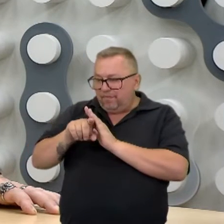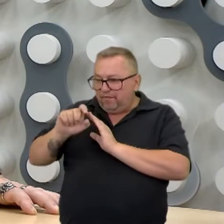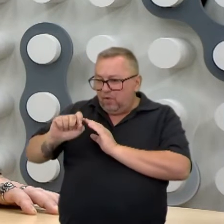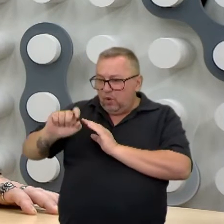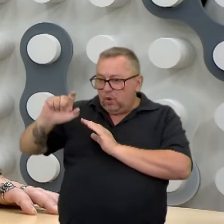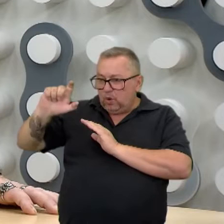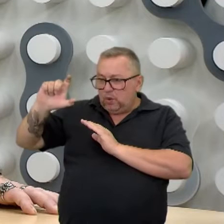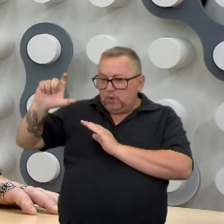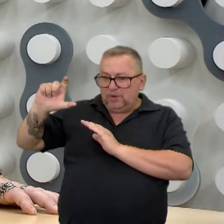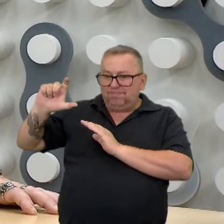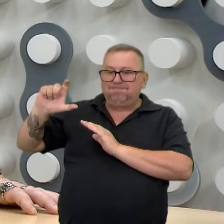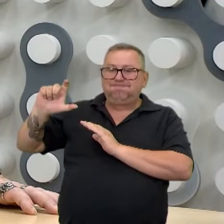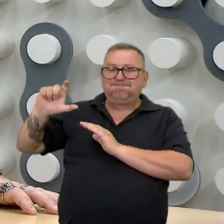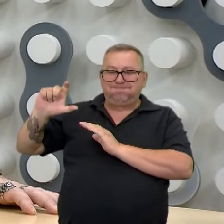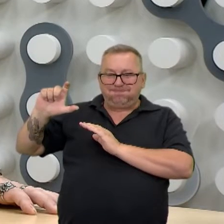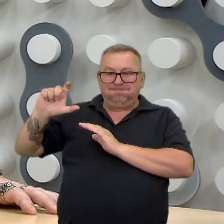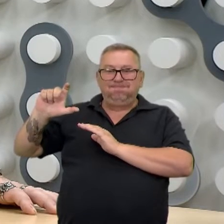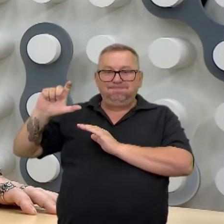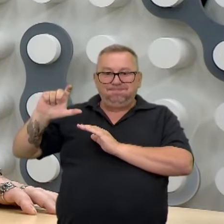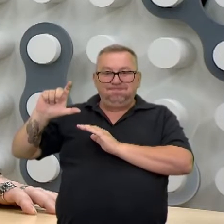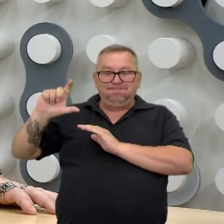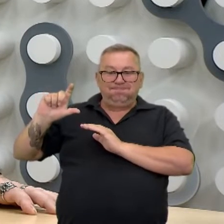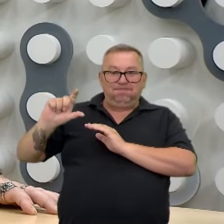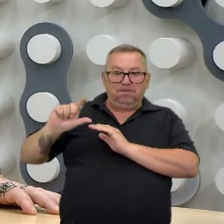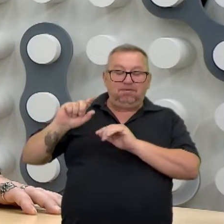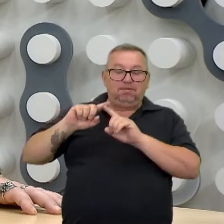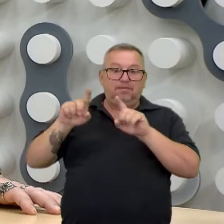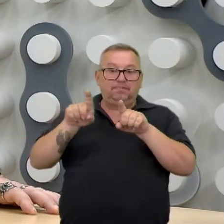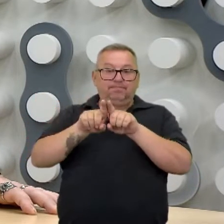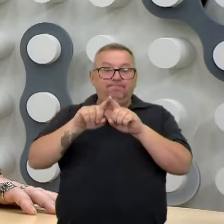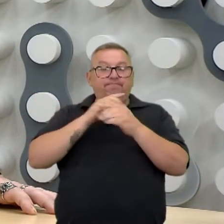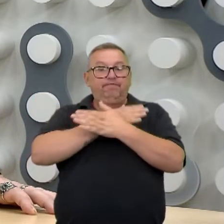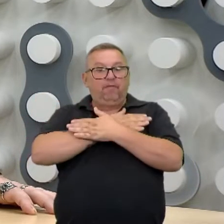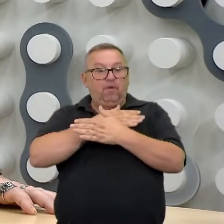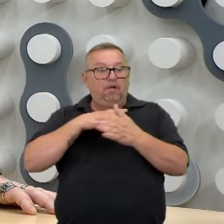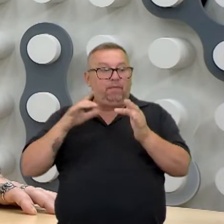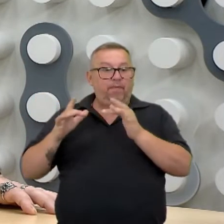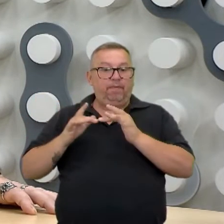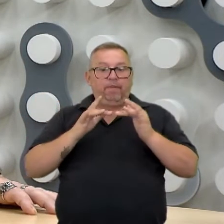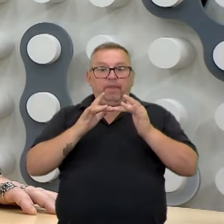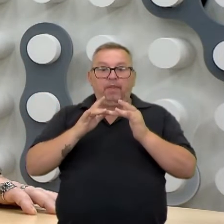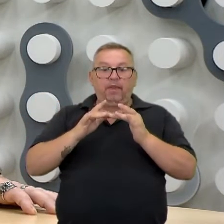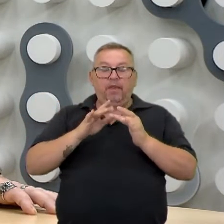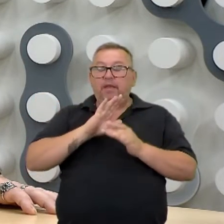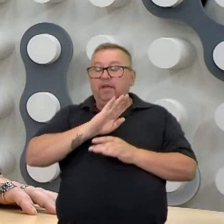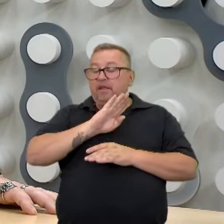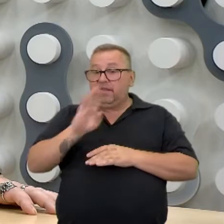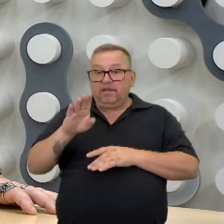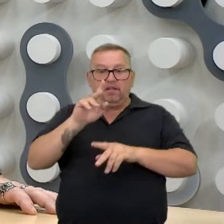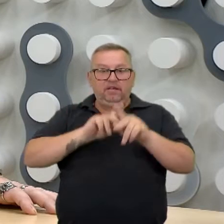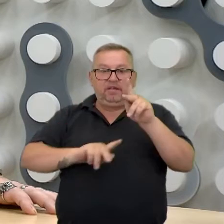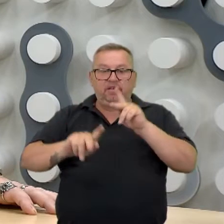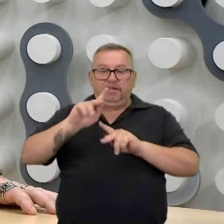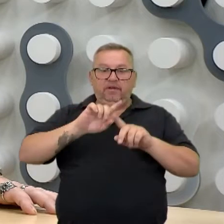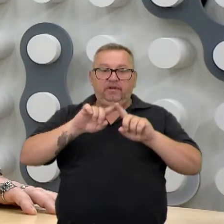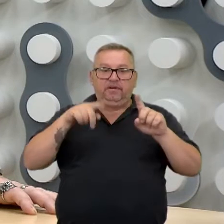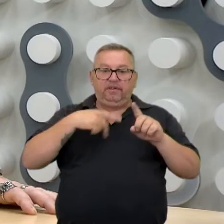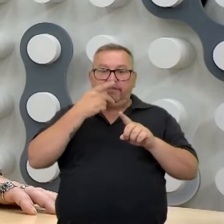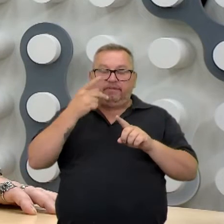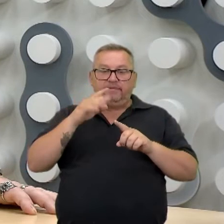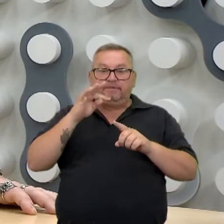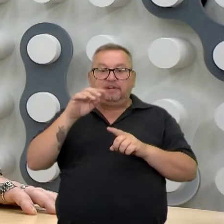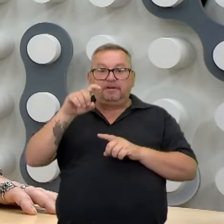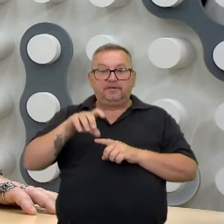vê um crescimento, né, uma baixa da taxa de desemprego. Isso tem relação direta com a população. Quando você fala da taxa de